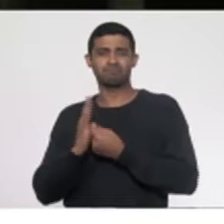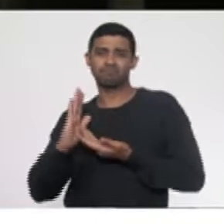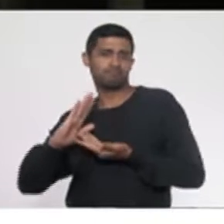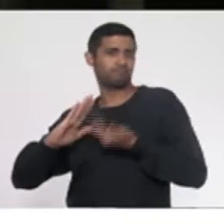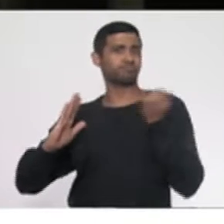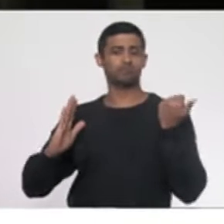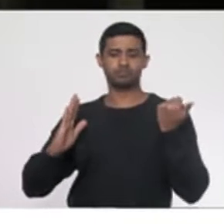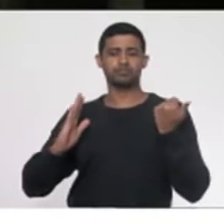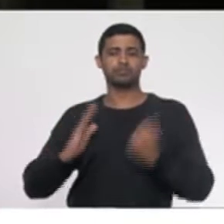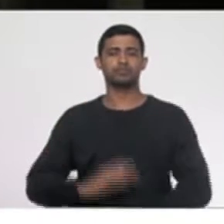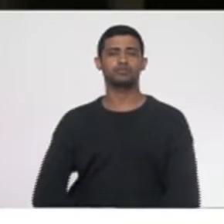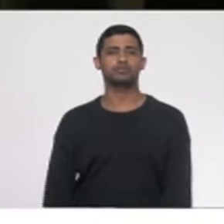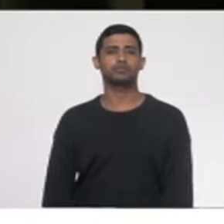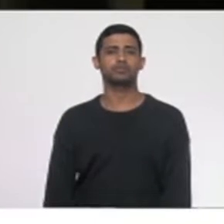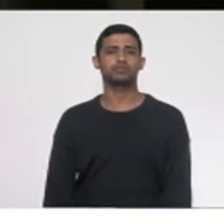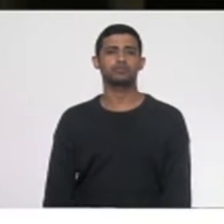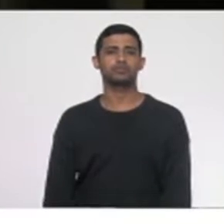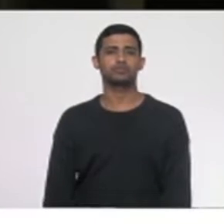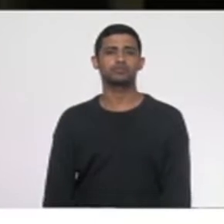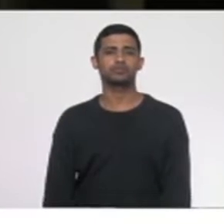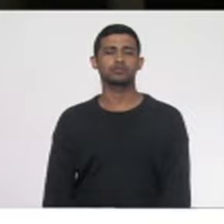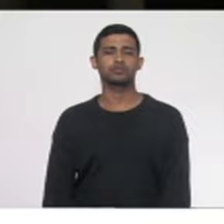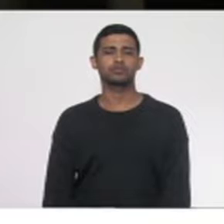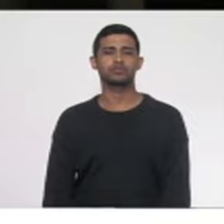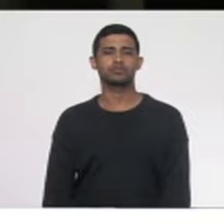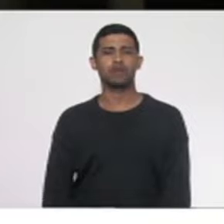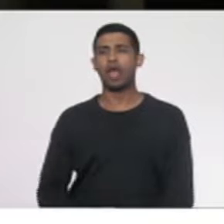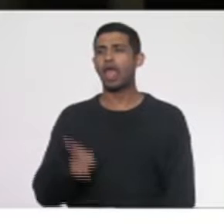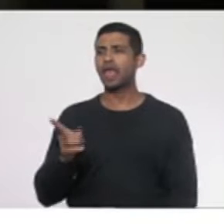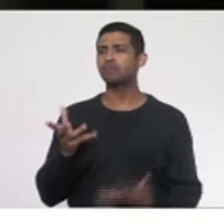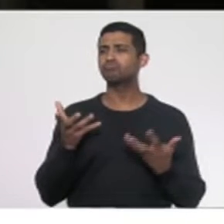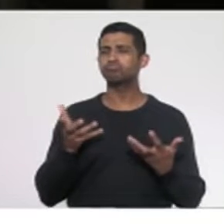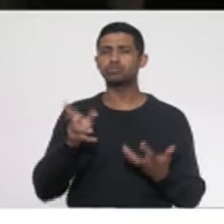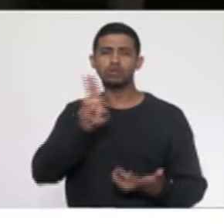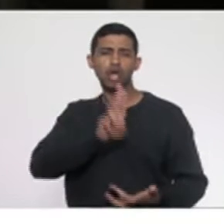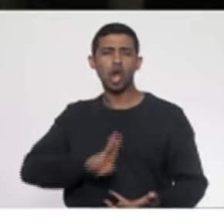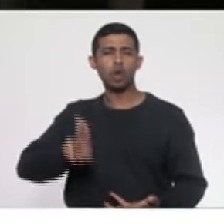retirar, ele queria utilizar